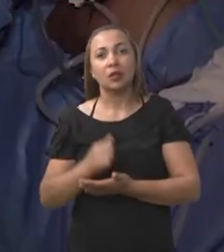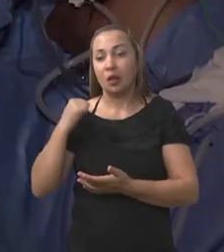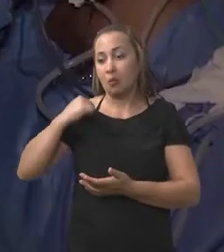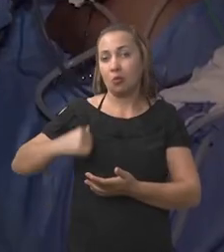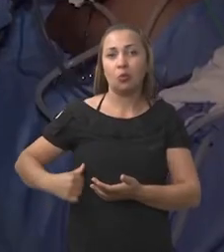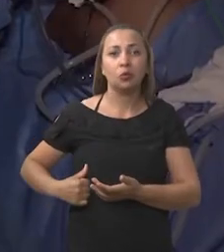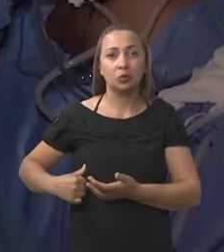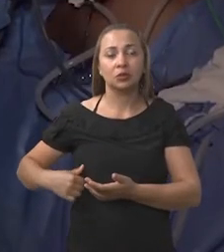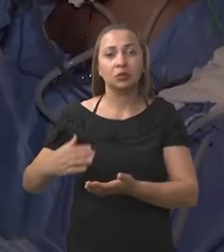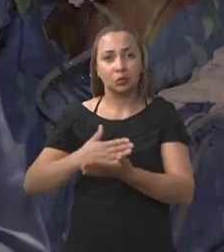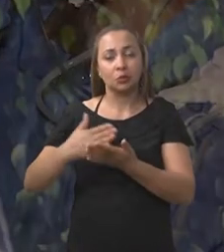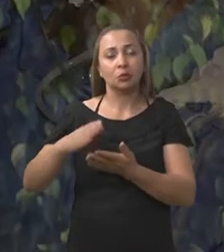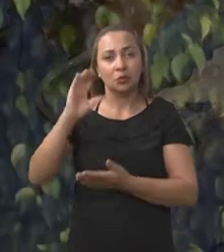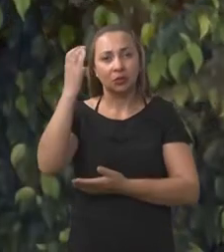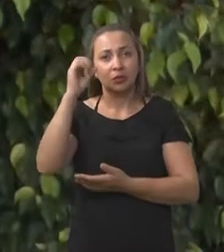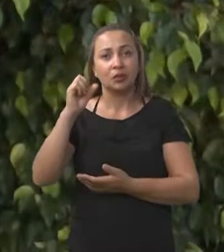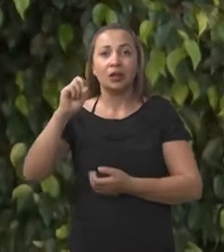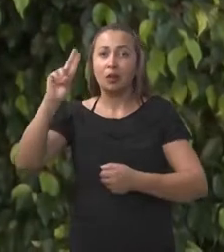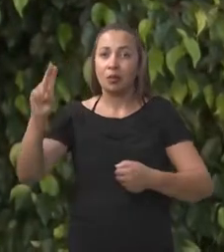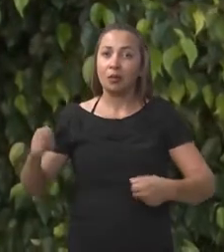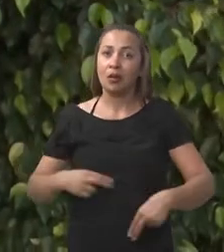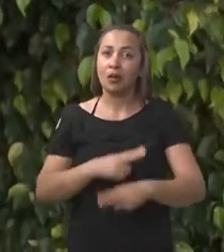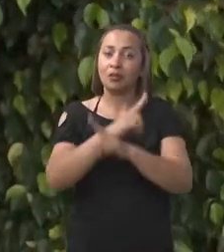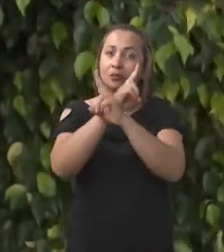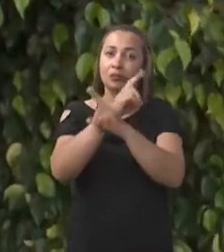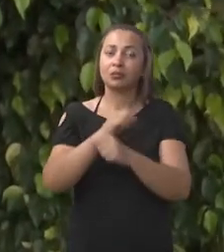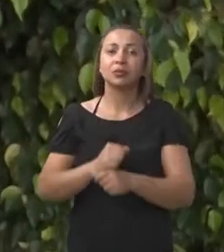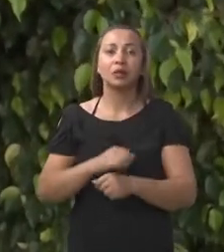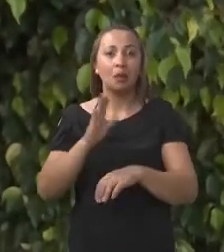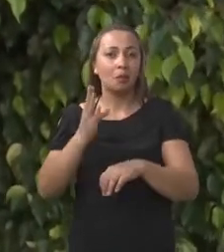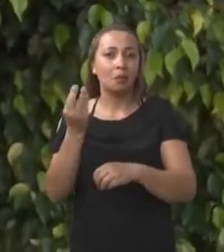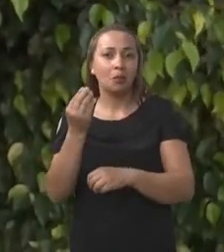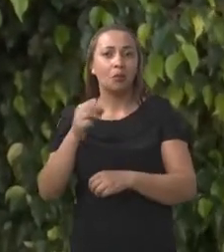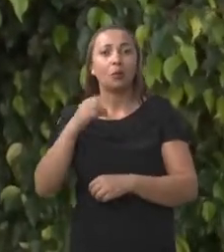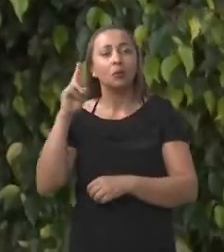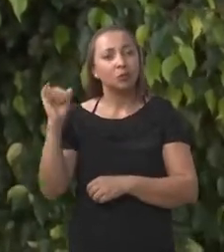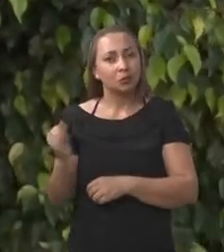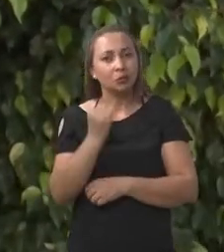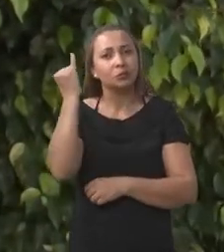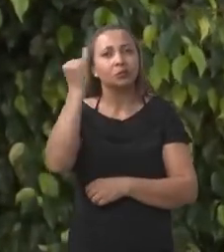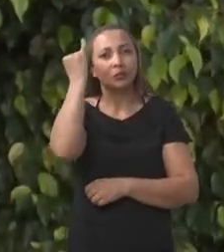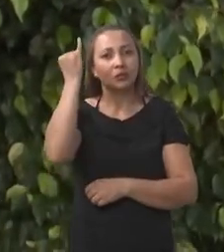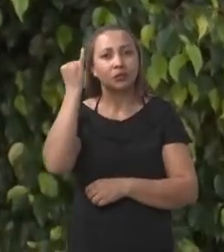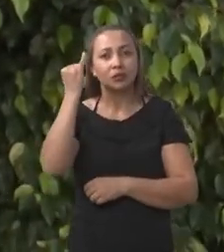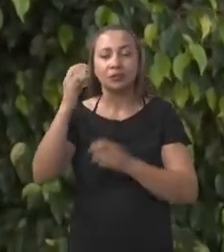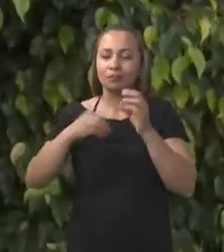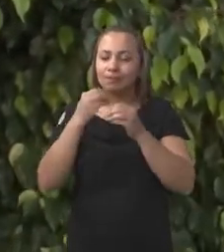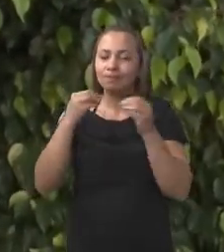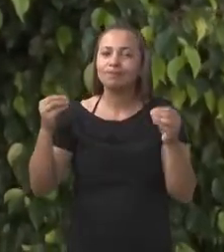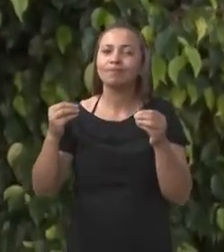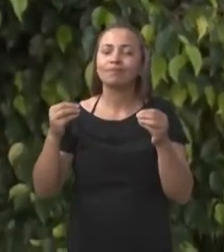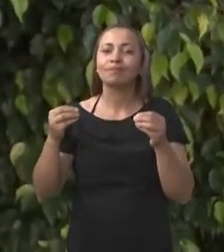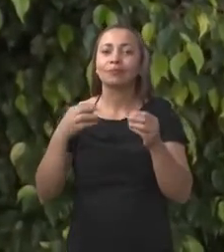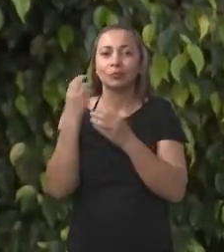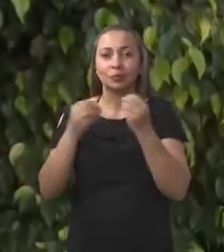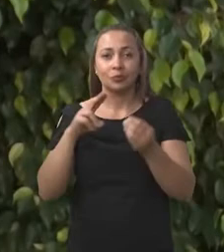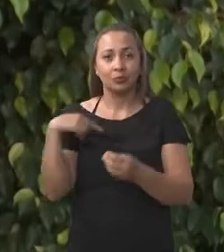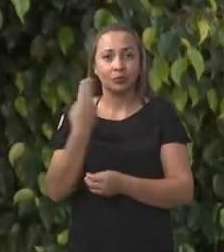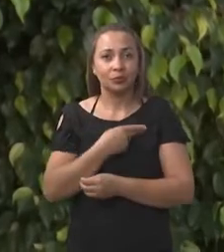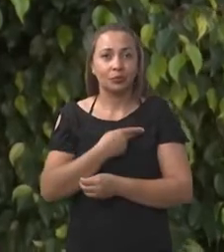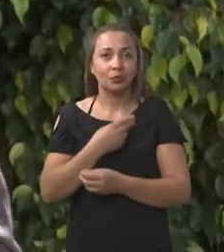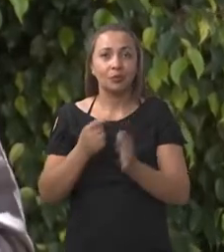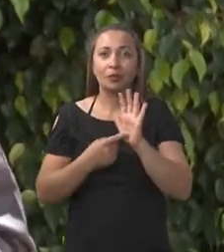iniciação científica. Essa bolsista é uma bolsista de iniciação científica da UESB. Então, é muito importante esses prêmios, como você disse,